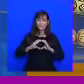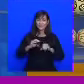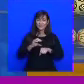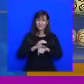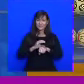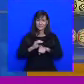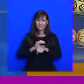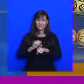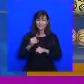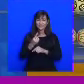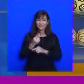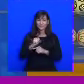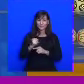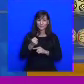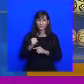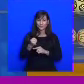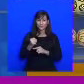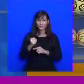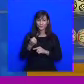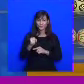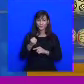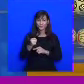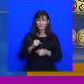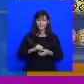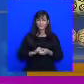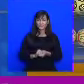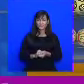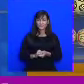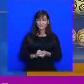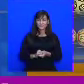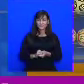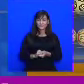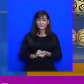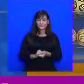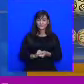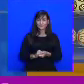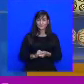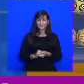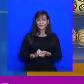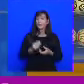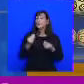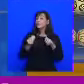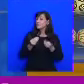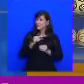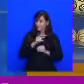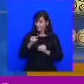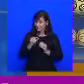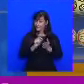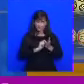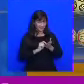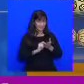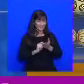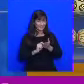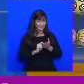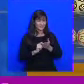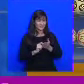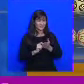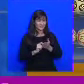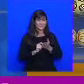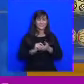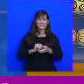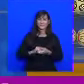Bola cinza número 18. Cinza 18. Como é que você está indo, hein? Está marcando?